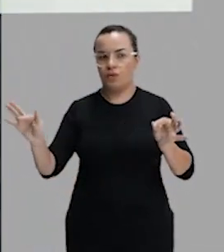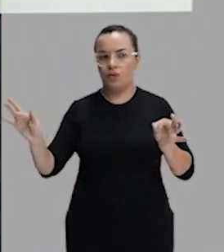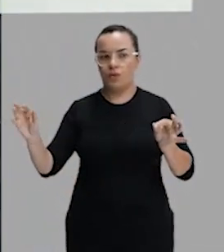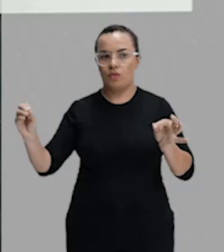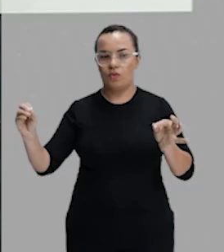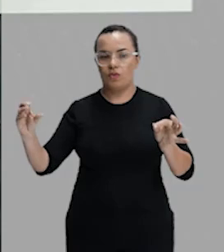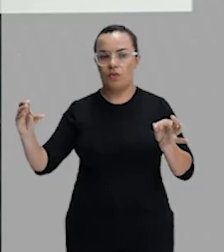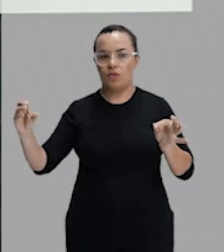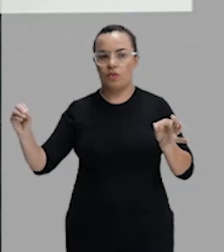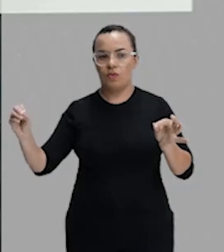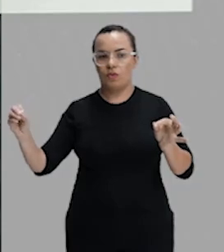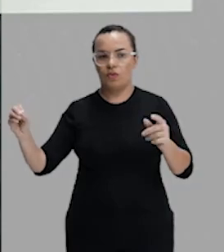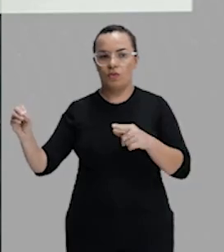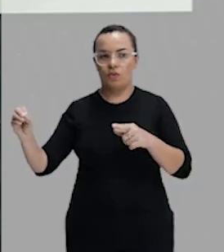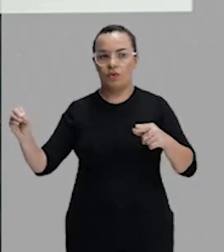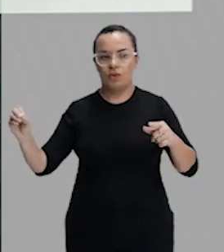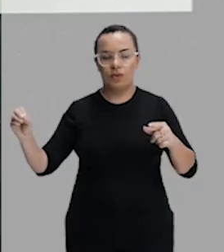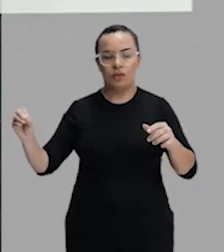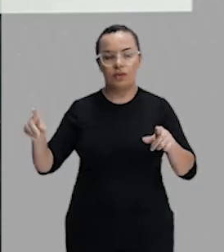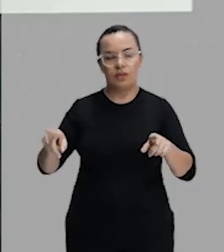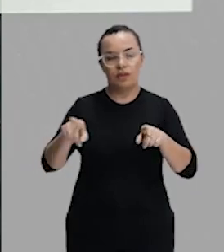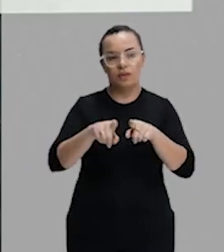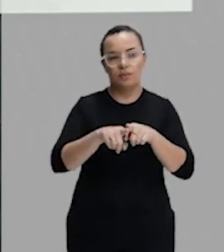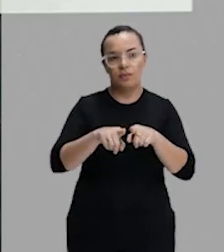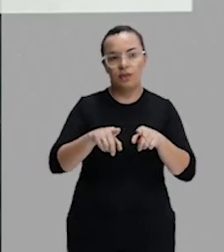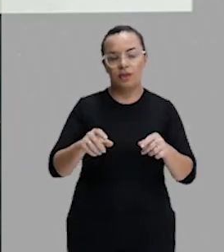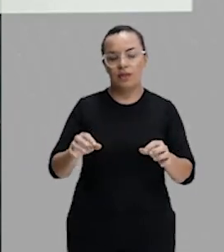e a reta diretriz.